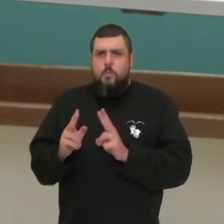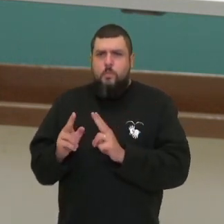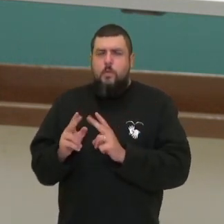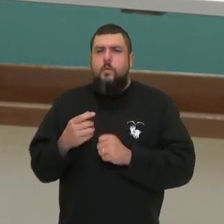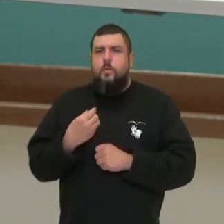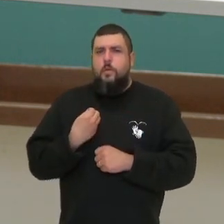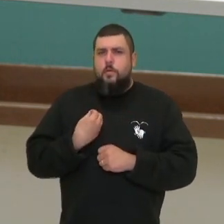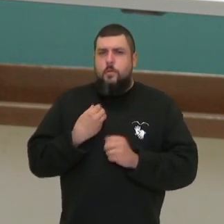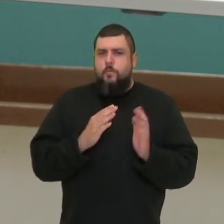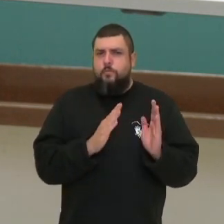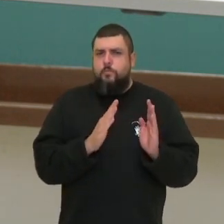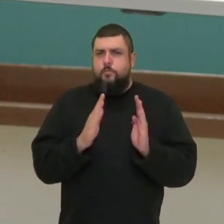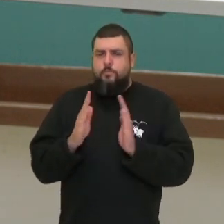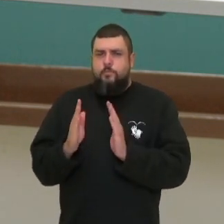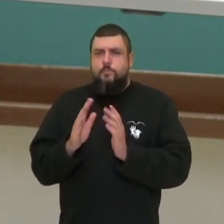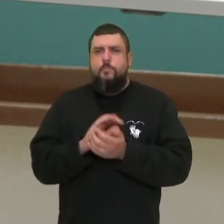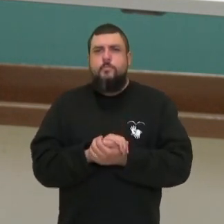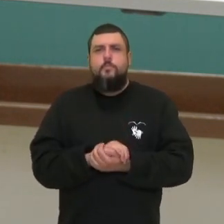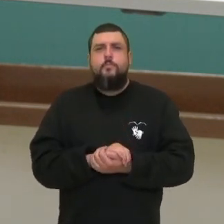sequência.